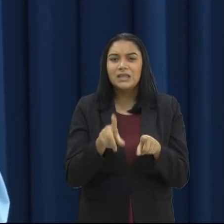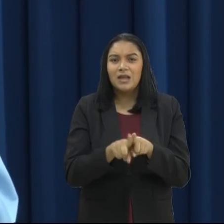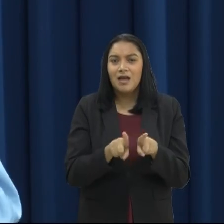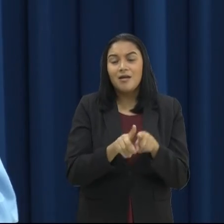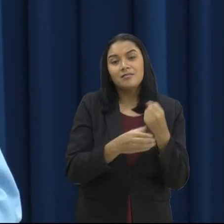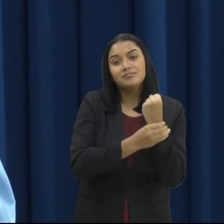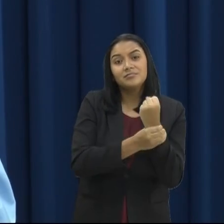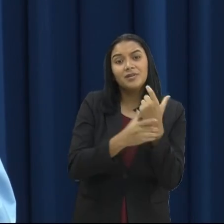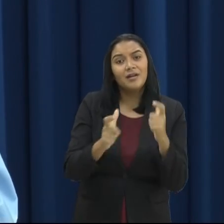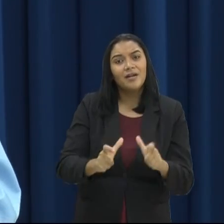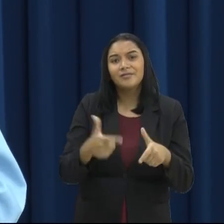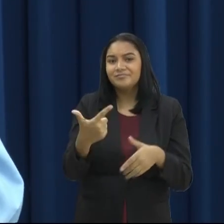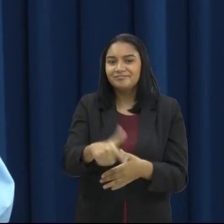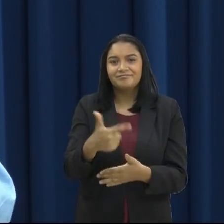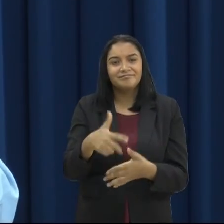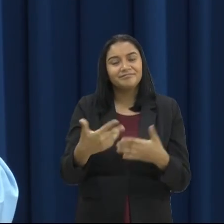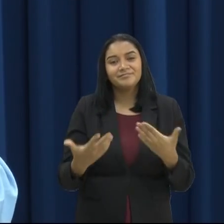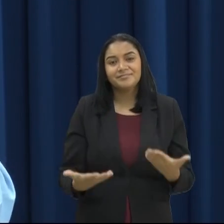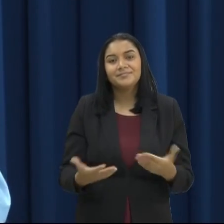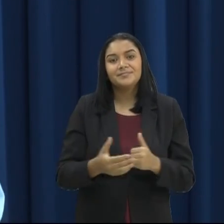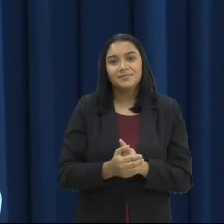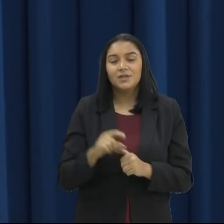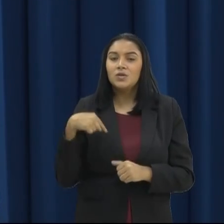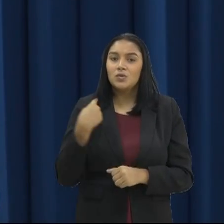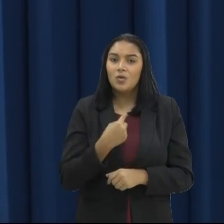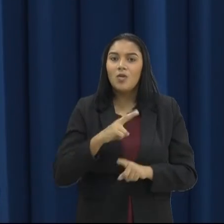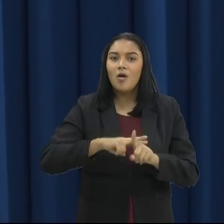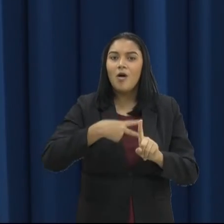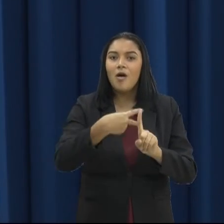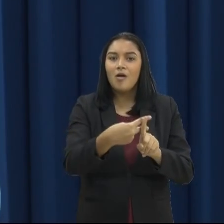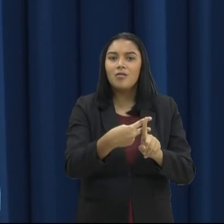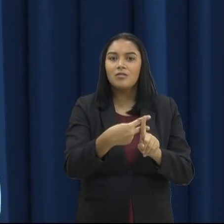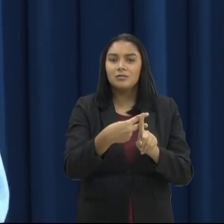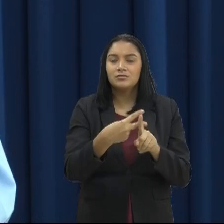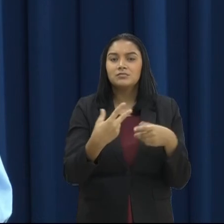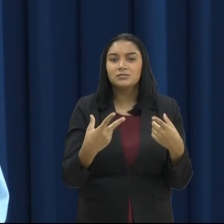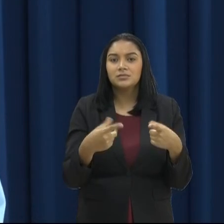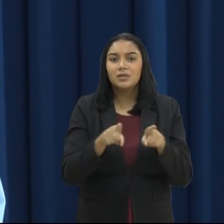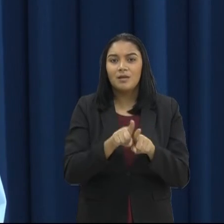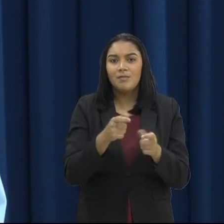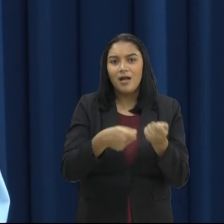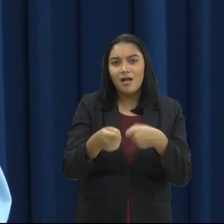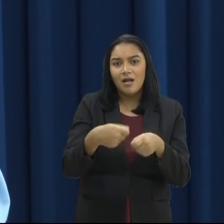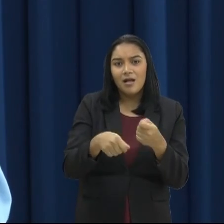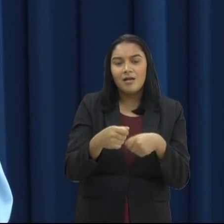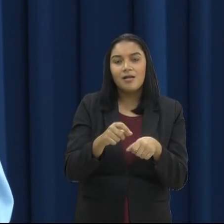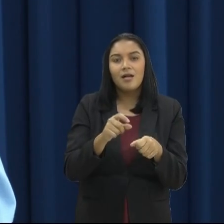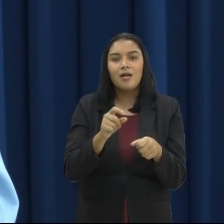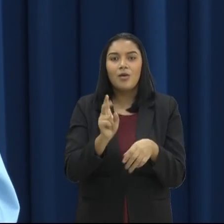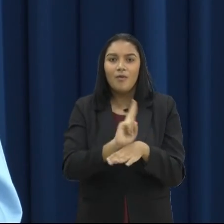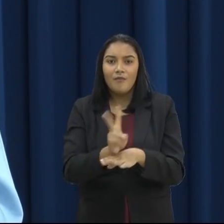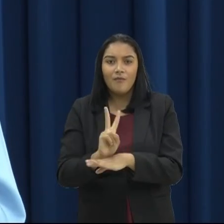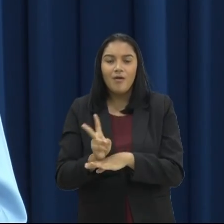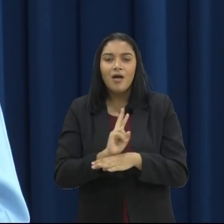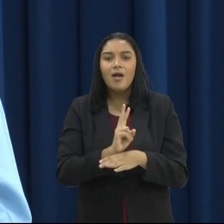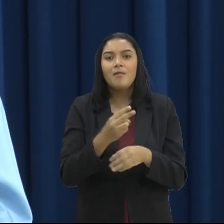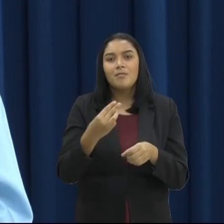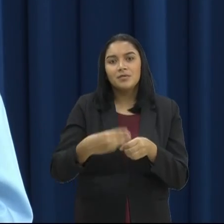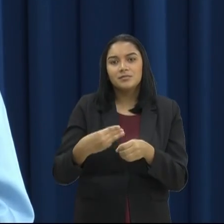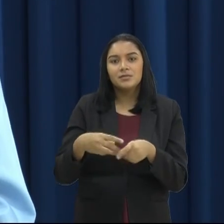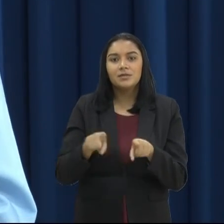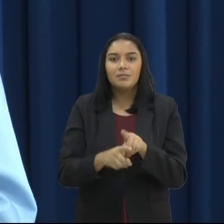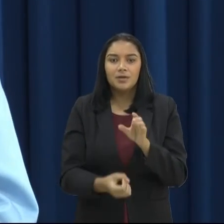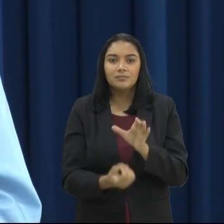estava a segurança? Não existe. Então, a gente vai dobrar o efetivo da Guarda Municipal, ao mesmo tempo